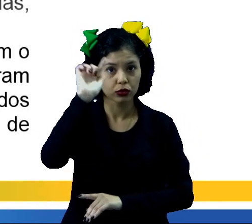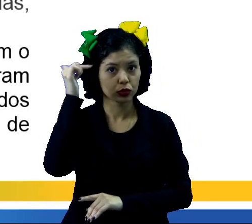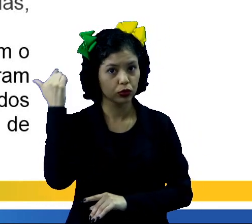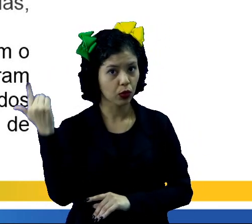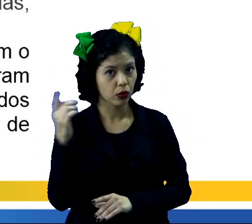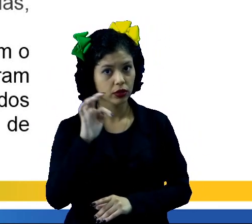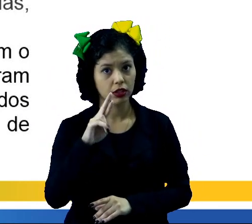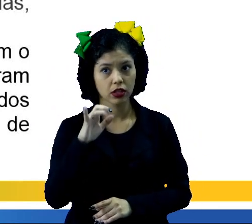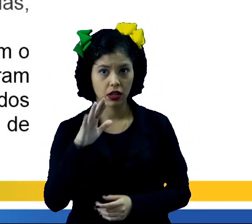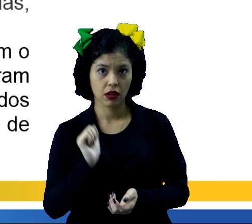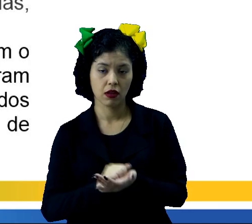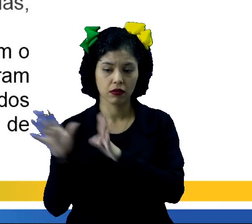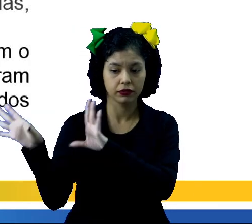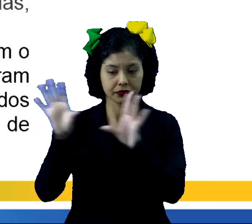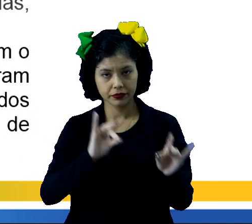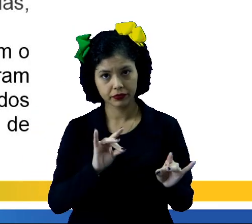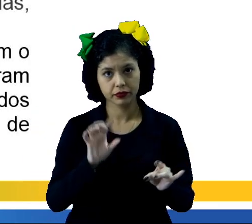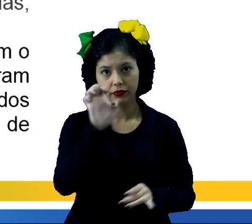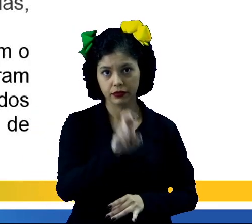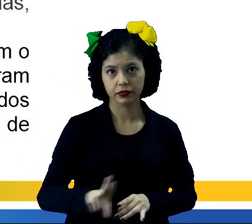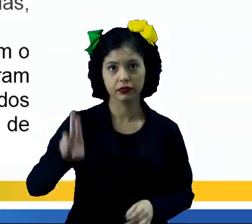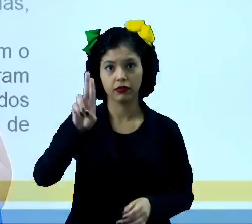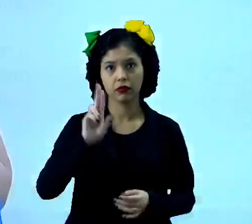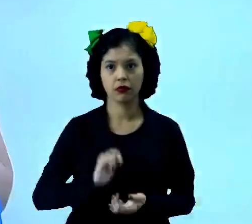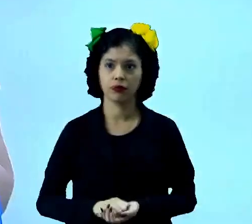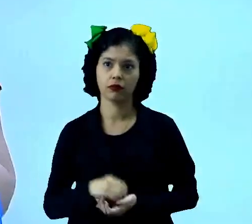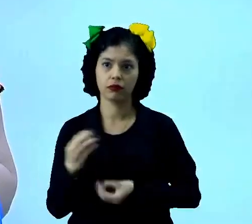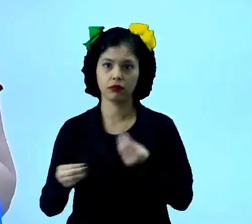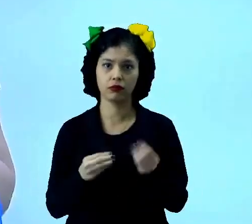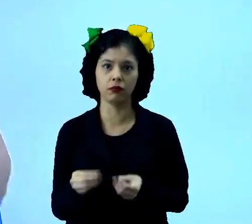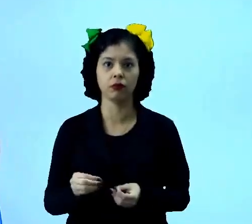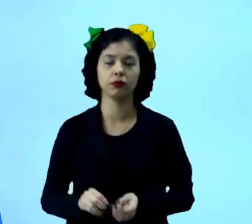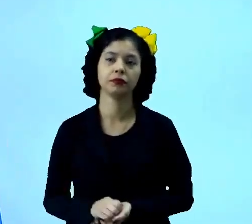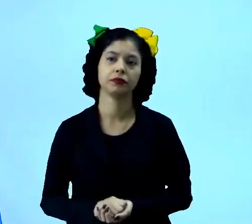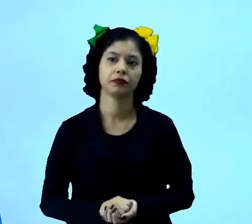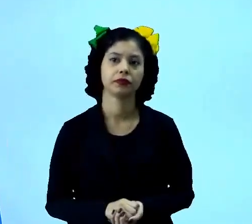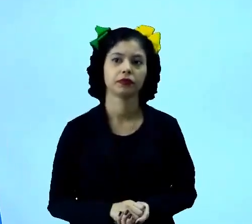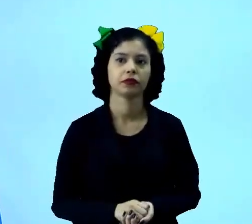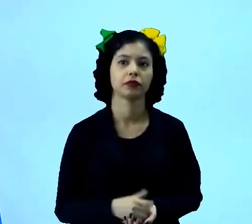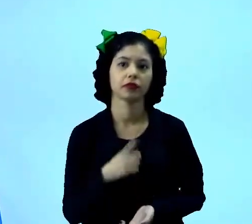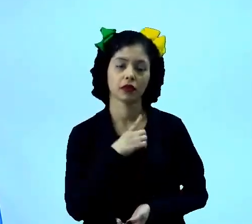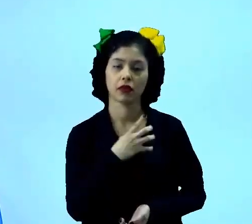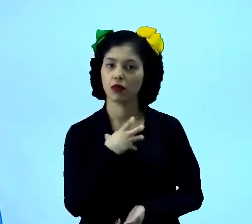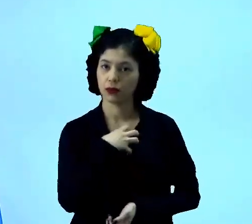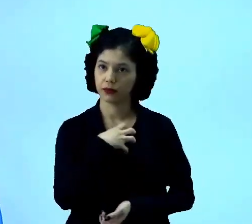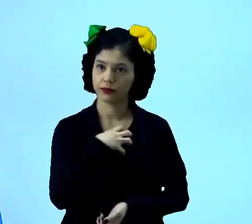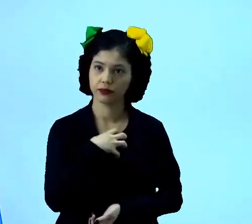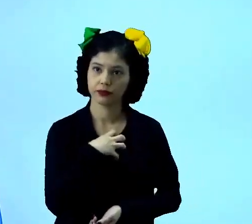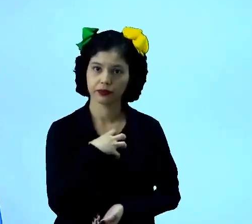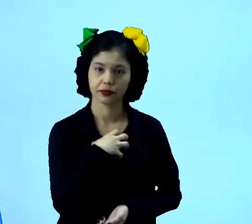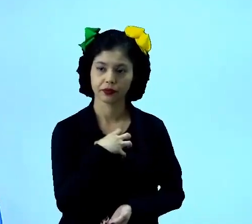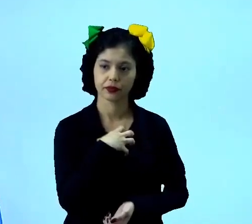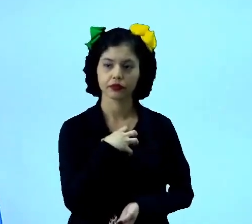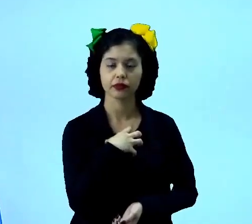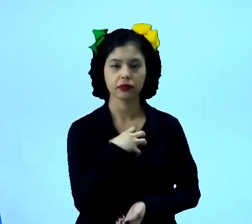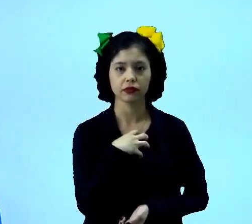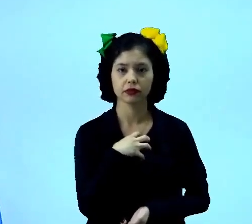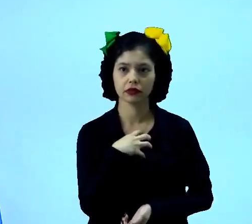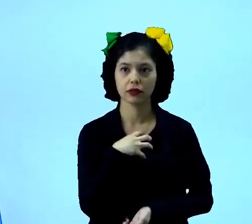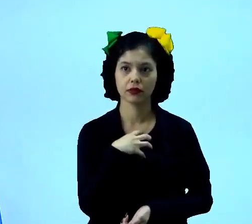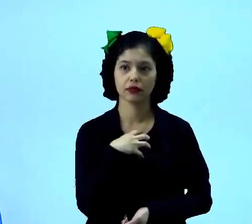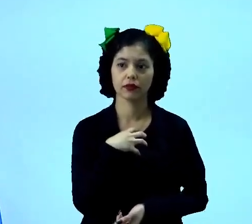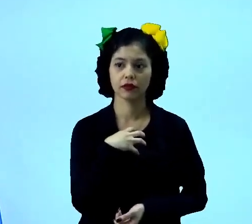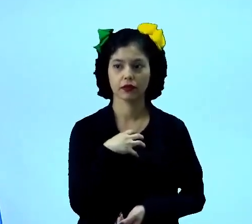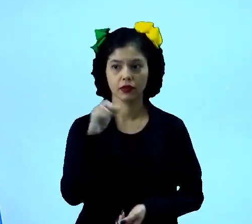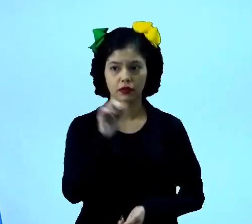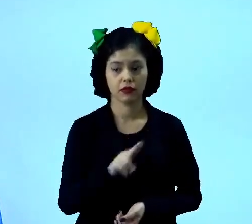outras etnias, os quais eram levadas para a Europa como troféus. Houve um momento, né, que na